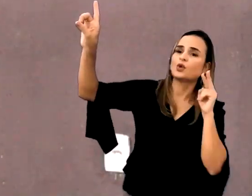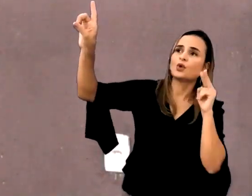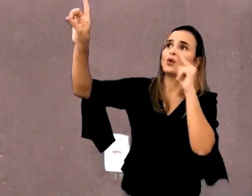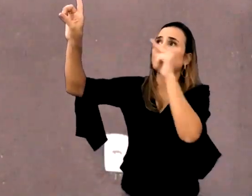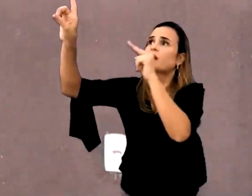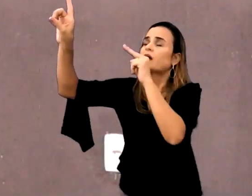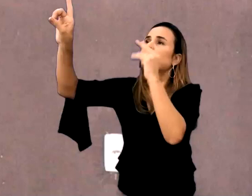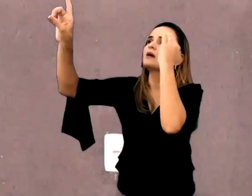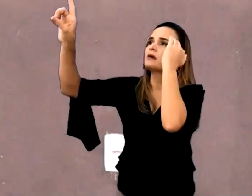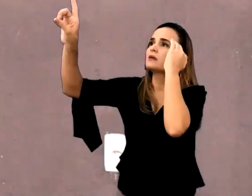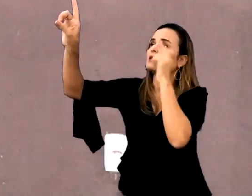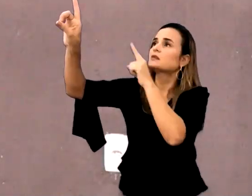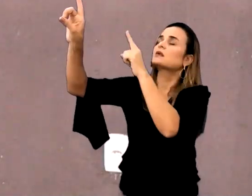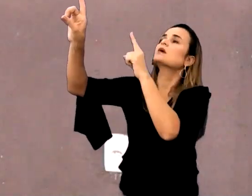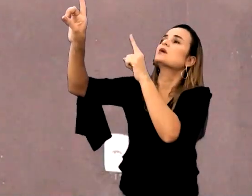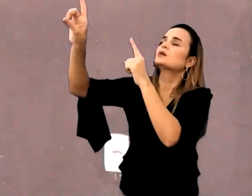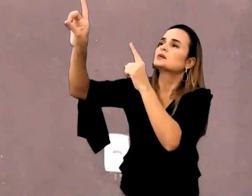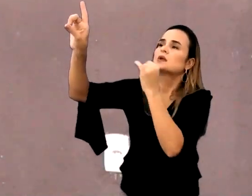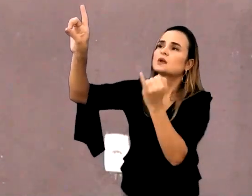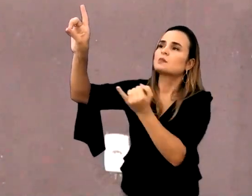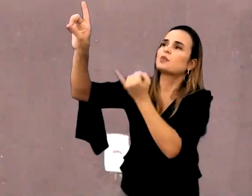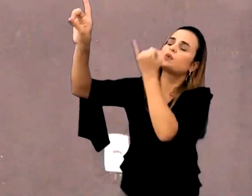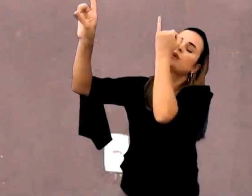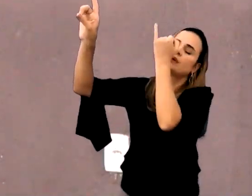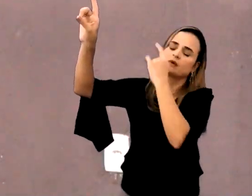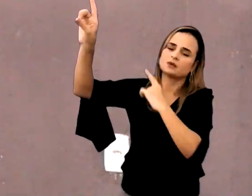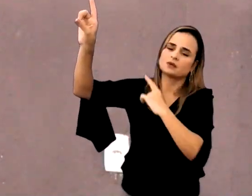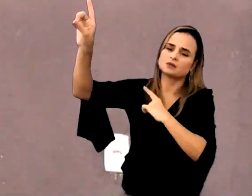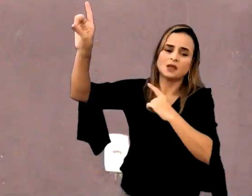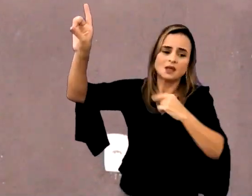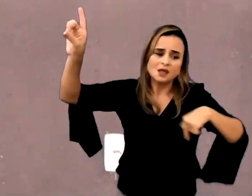verem a condição que eles estão.